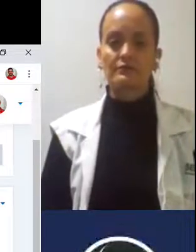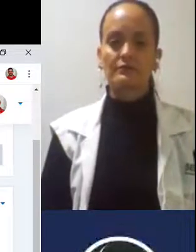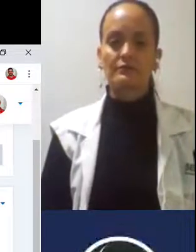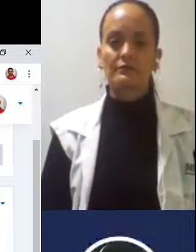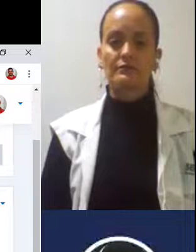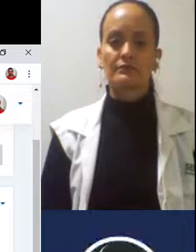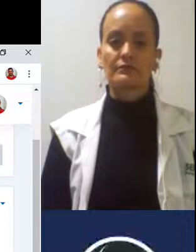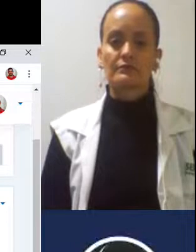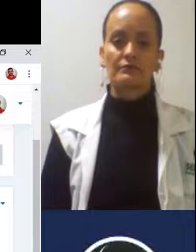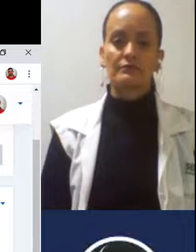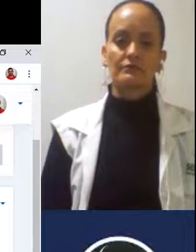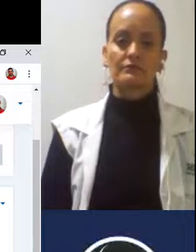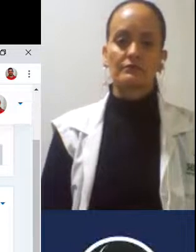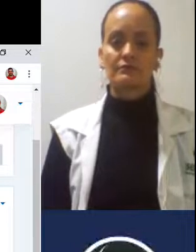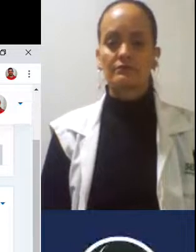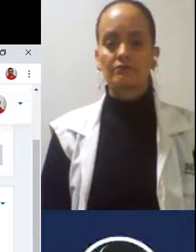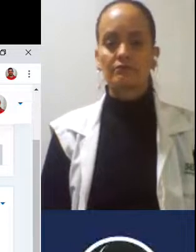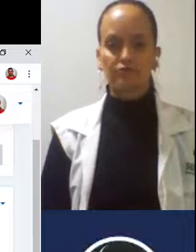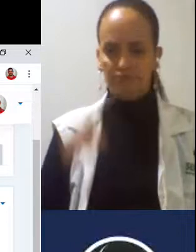Ninguém entendeu, não?